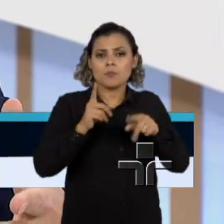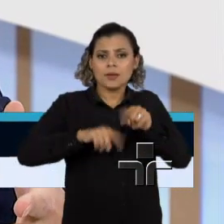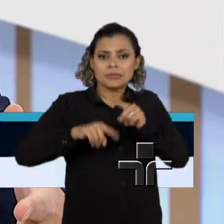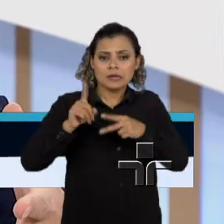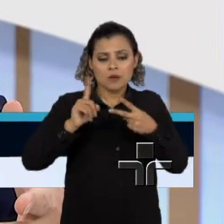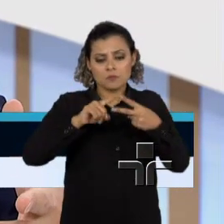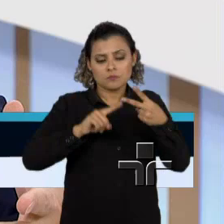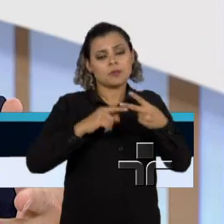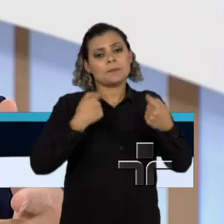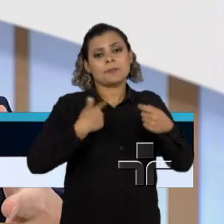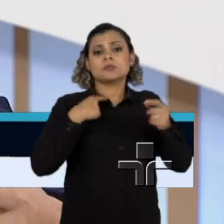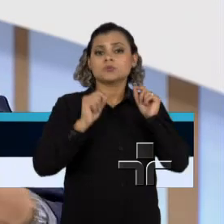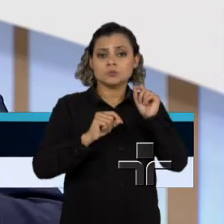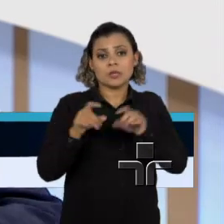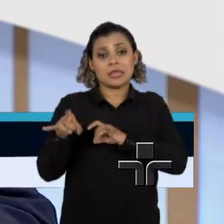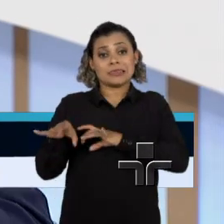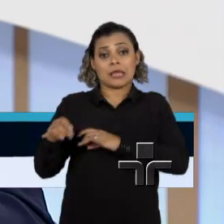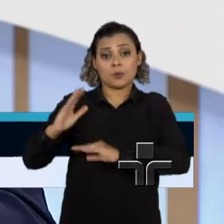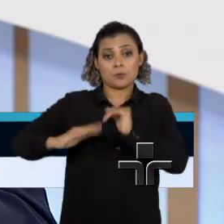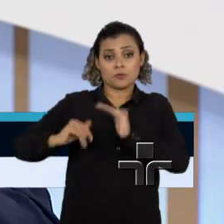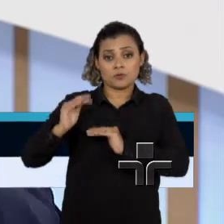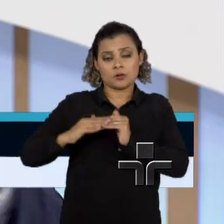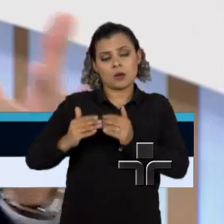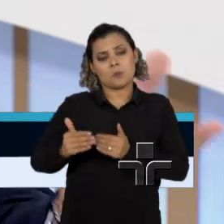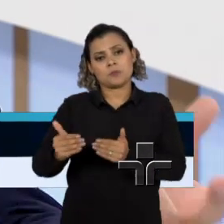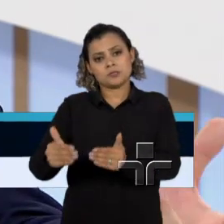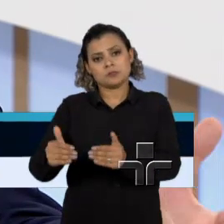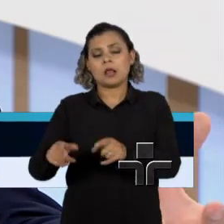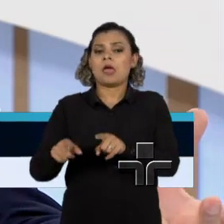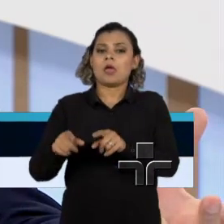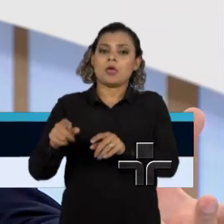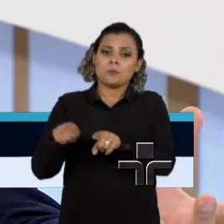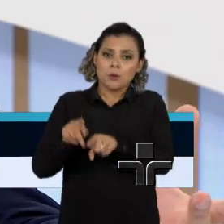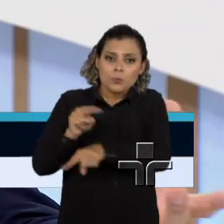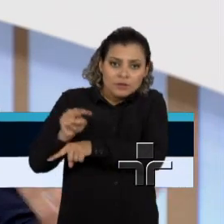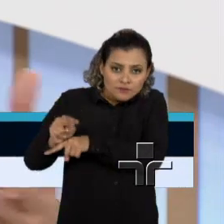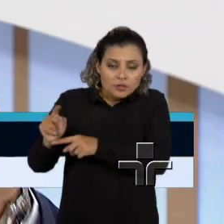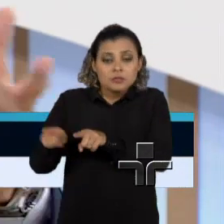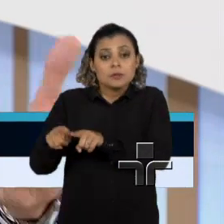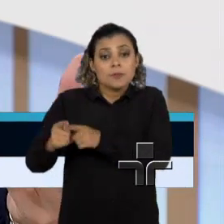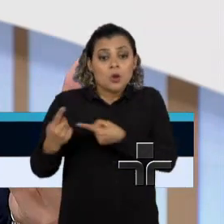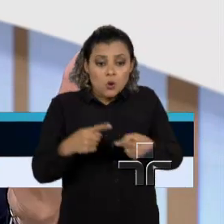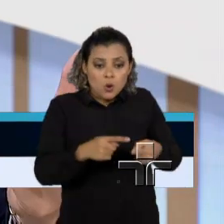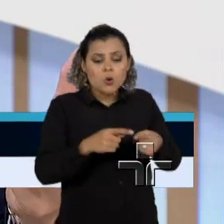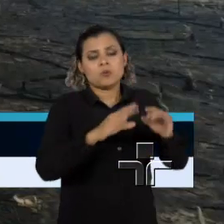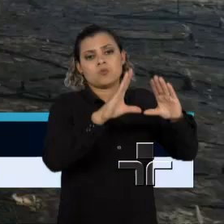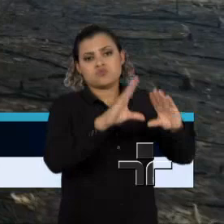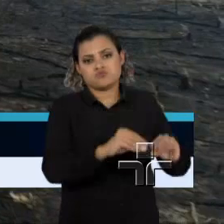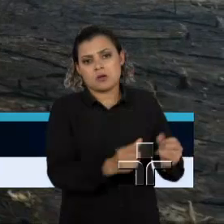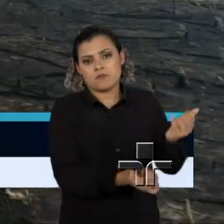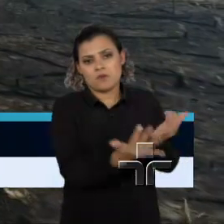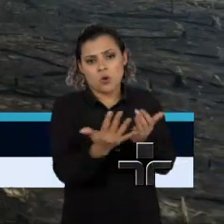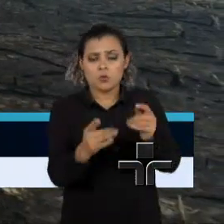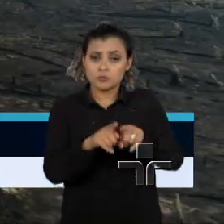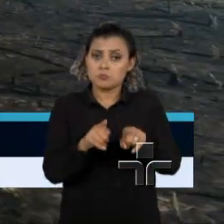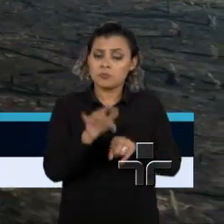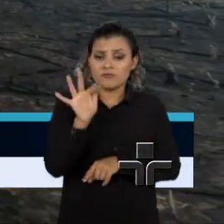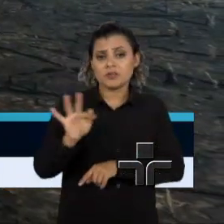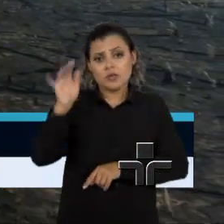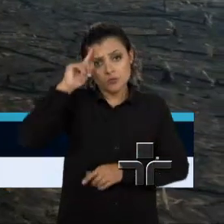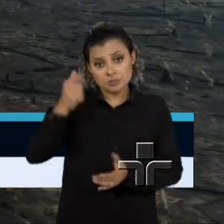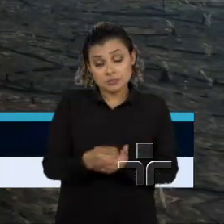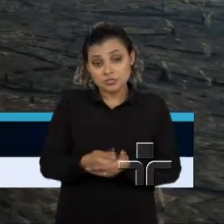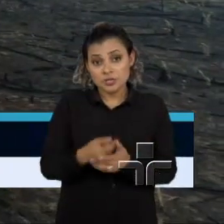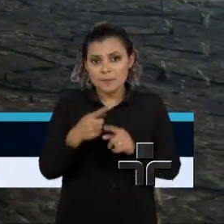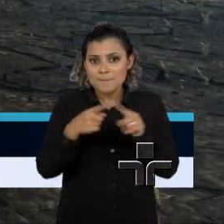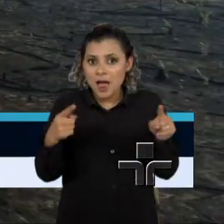corroborada pelos técnicos, seja do Ministério da Defesa ou do Grupo de Combate ao Fogo nos estados ou federal. A afirmação contrariou